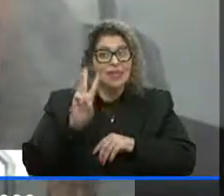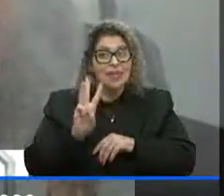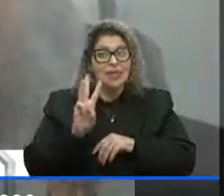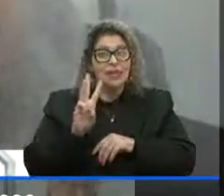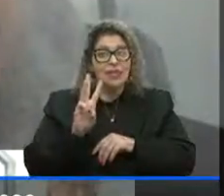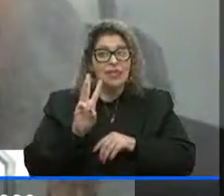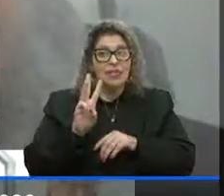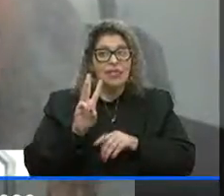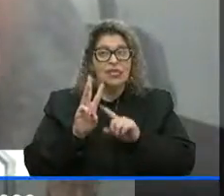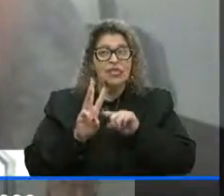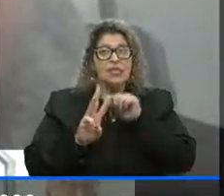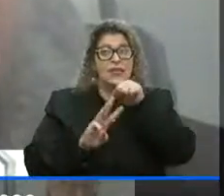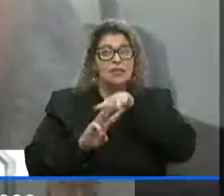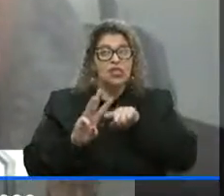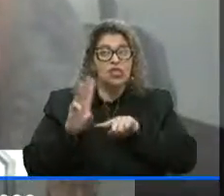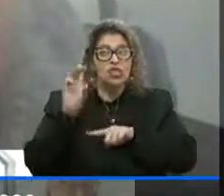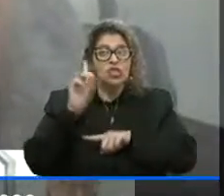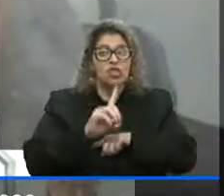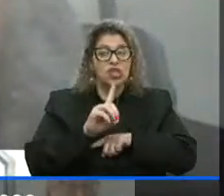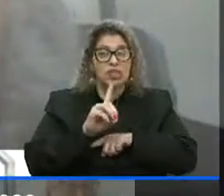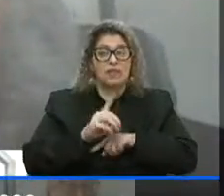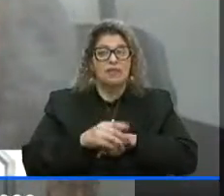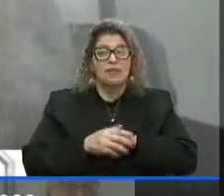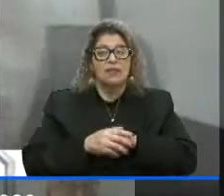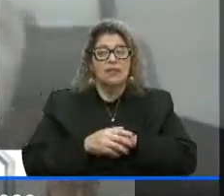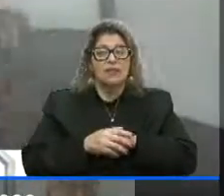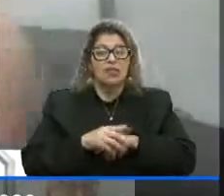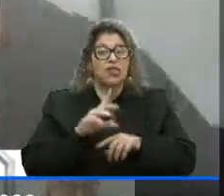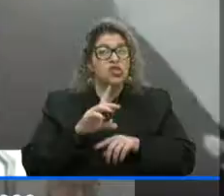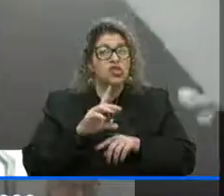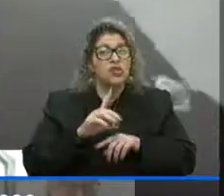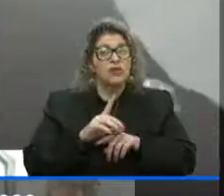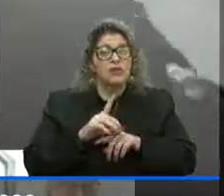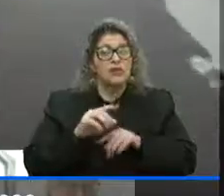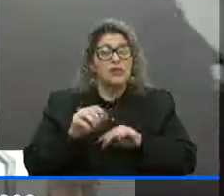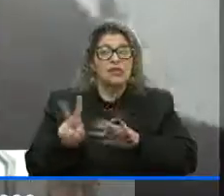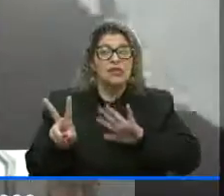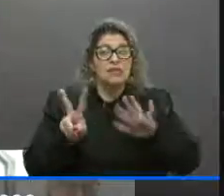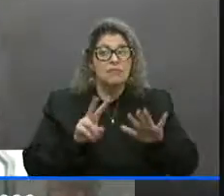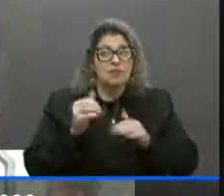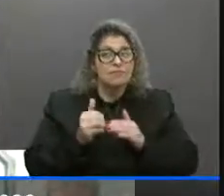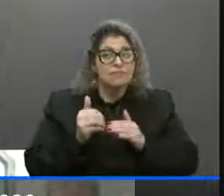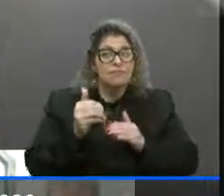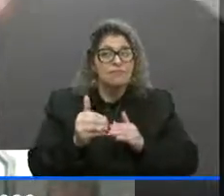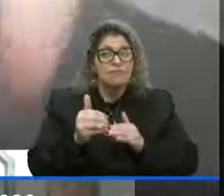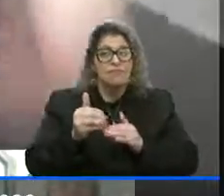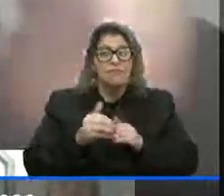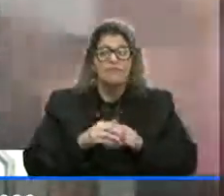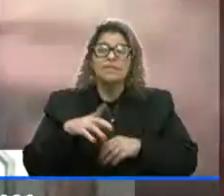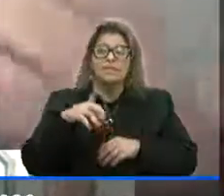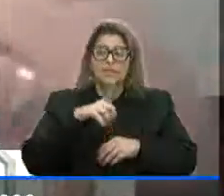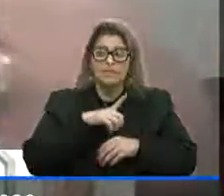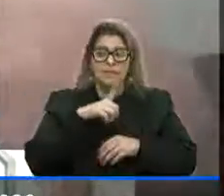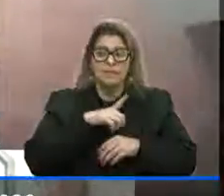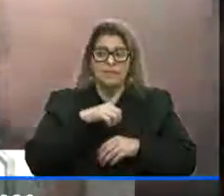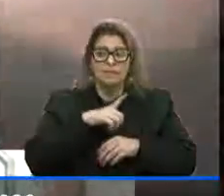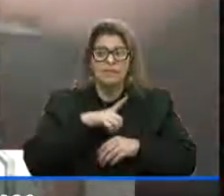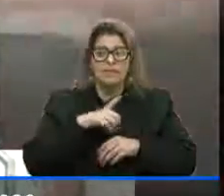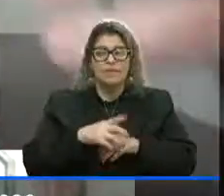três opções de data, né? Se possível. Tá, Eu acredito ok. que semana que vem, pelo que eu entendi, ele já